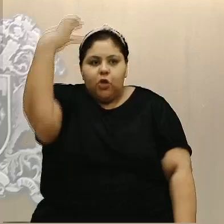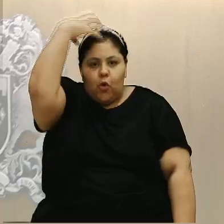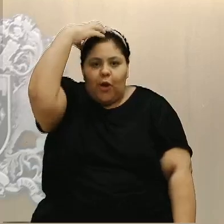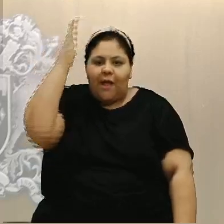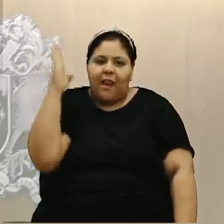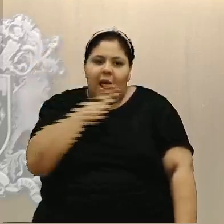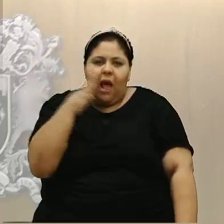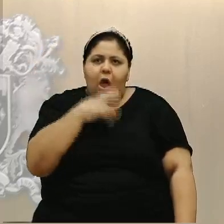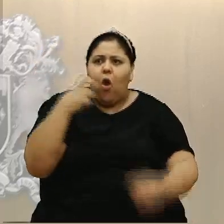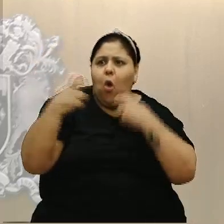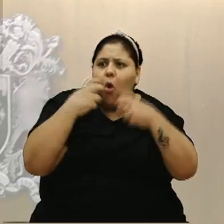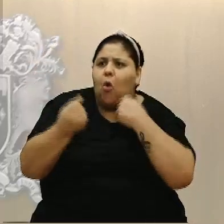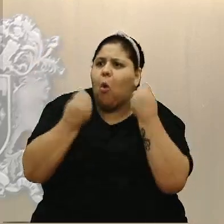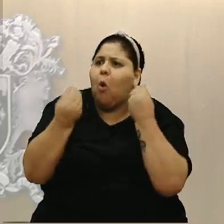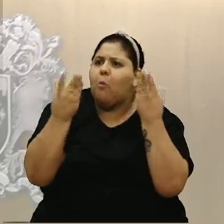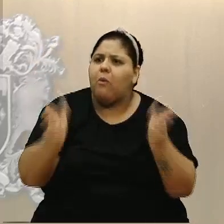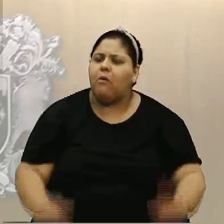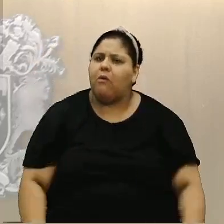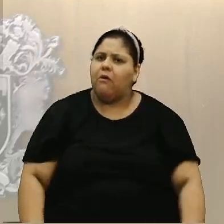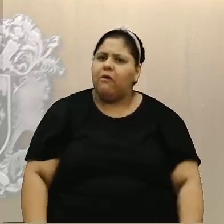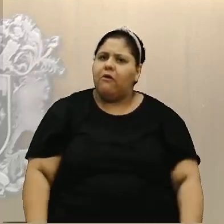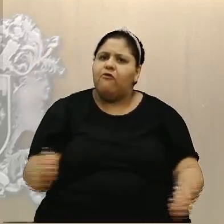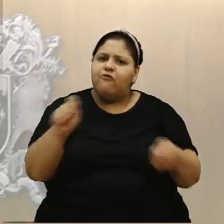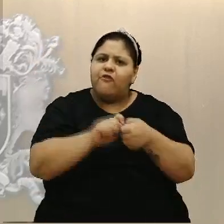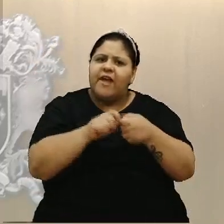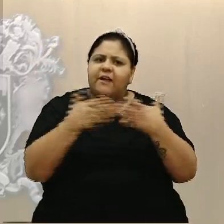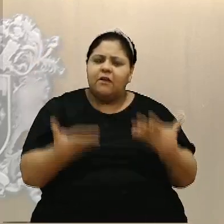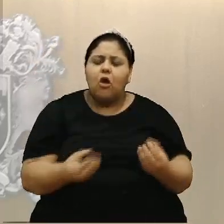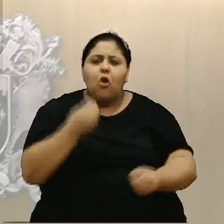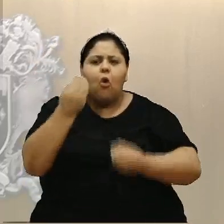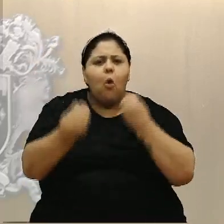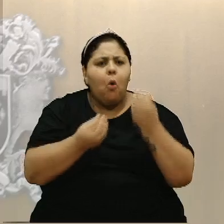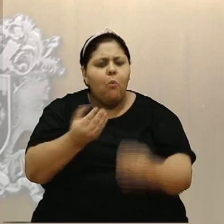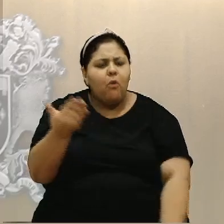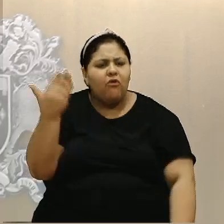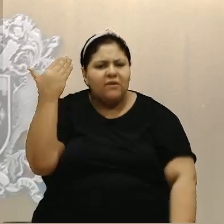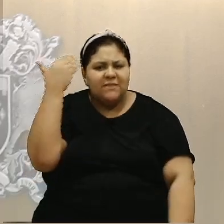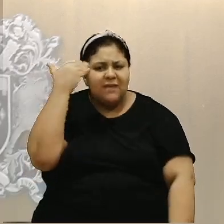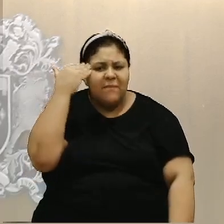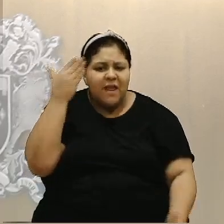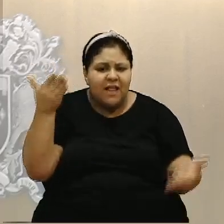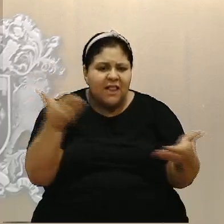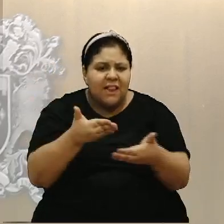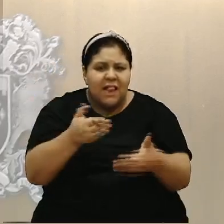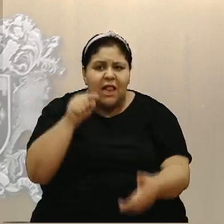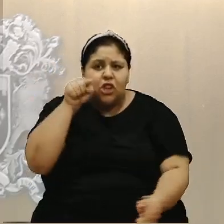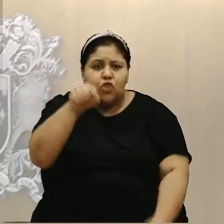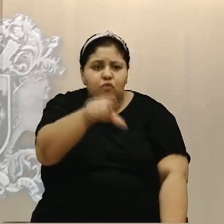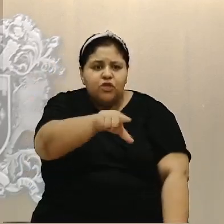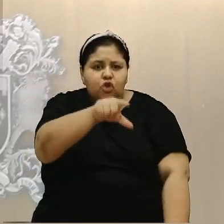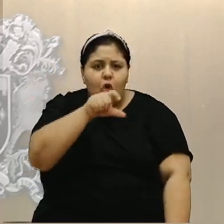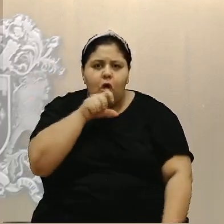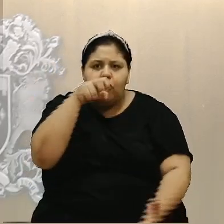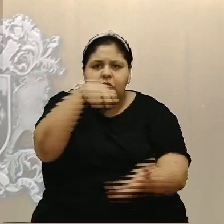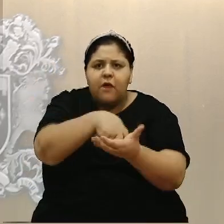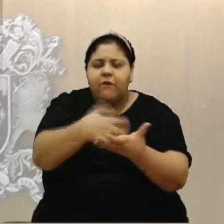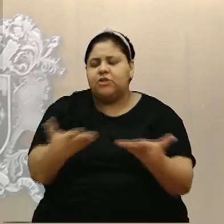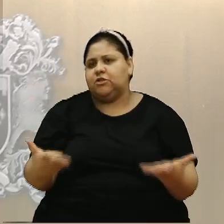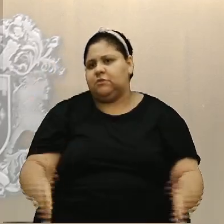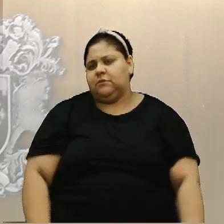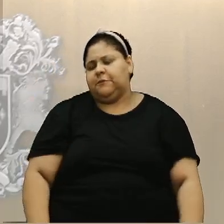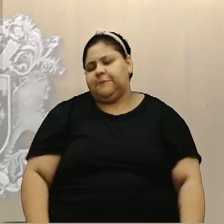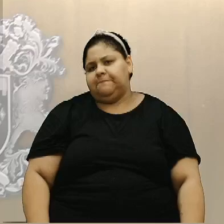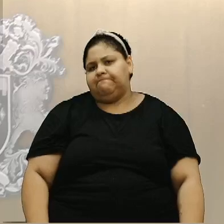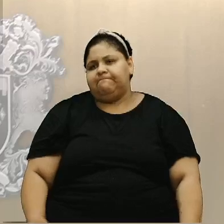imediato bradou: mas como ousas fazer isso? Como saberemos agora a tua sentença? E